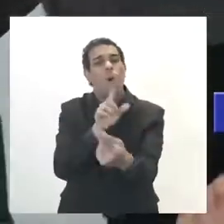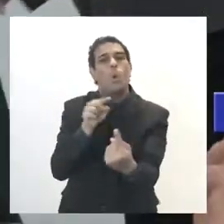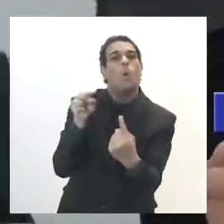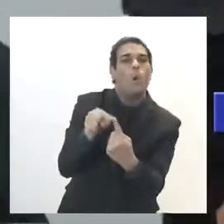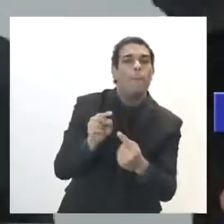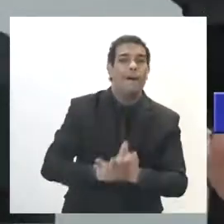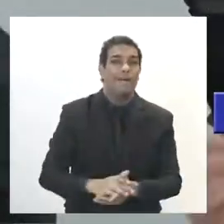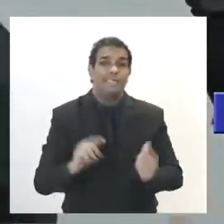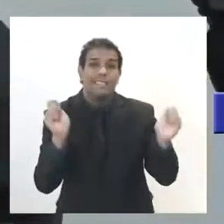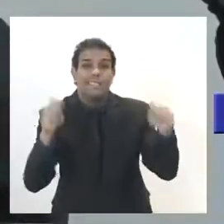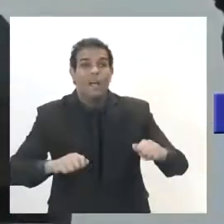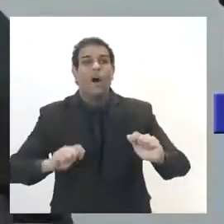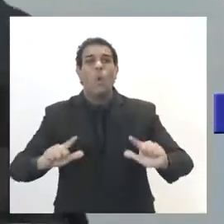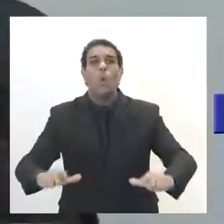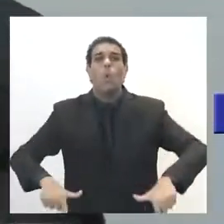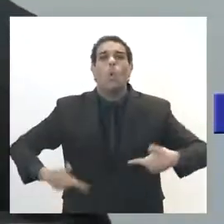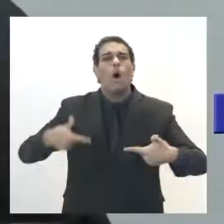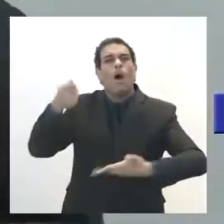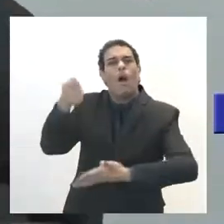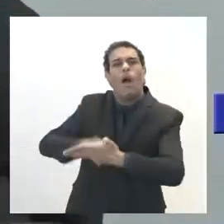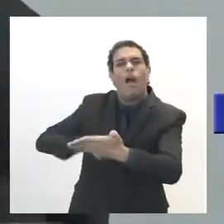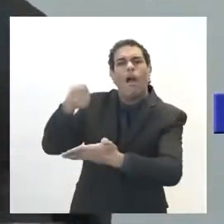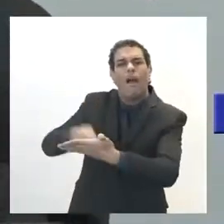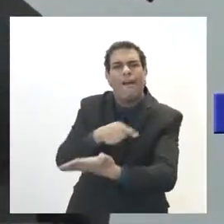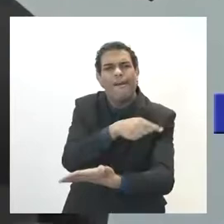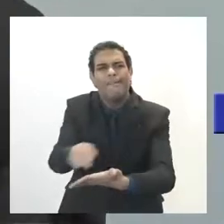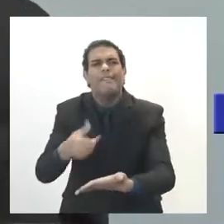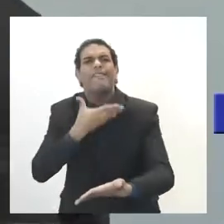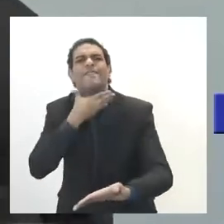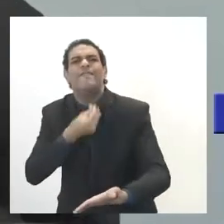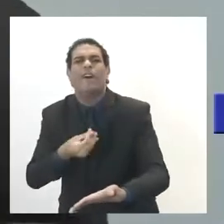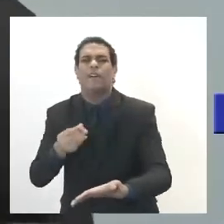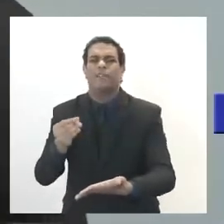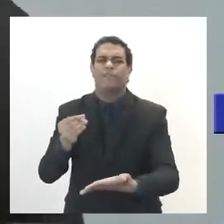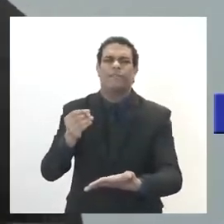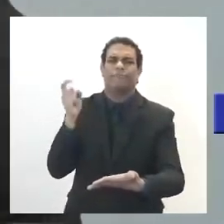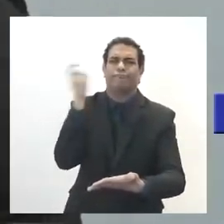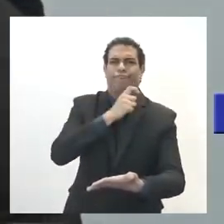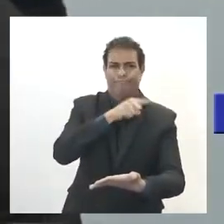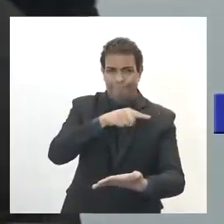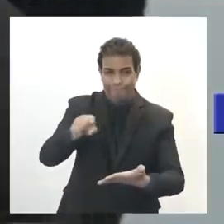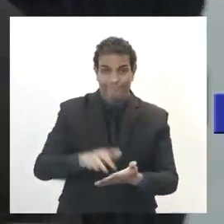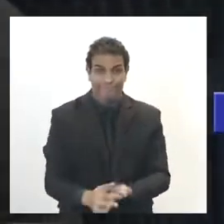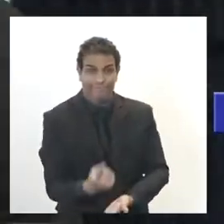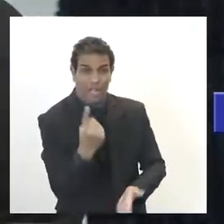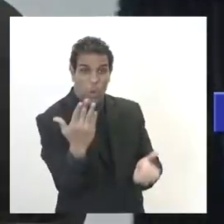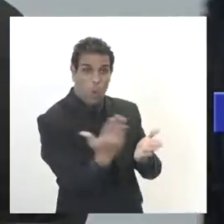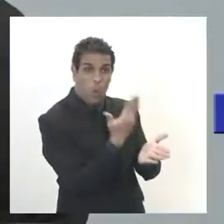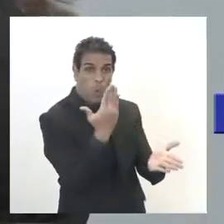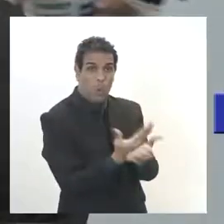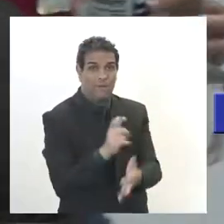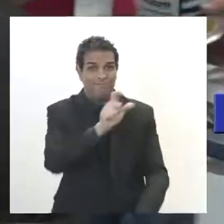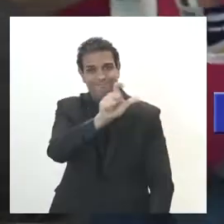e tem que a passadinha enfrentar essas falsas mentiras né Tem um livro italiano que eu gosto muito no campo da educação